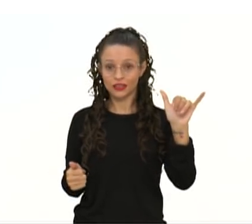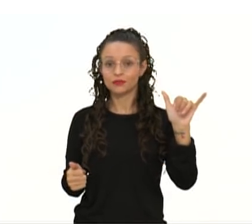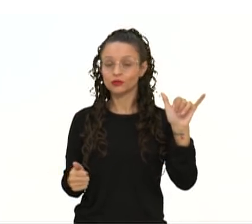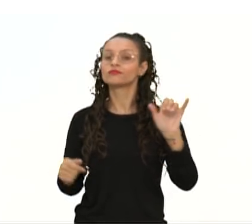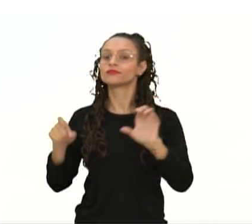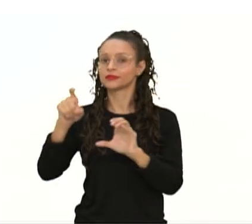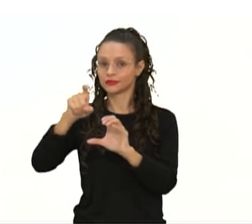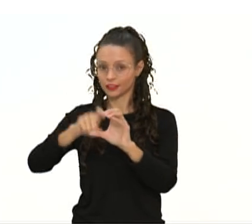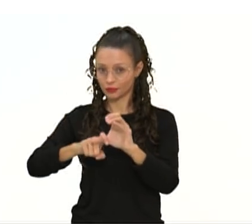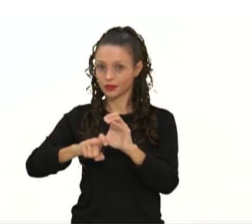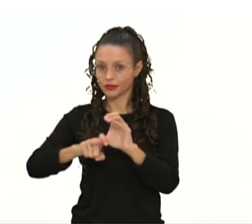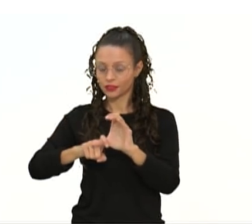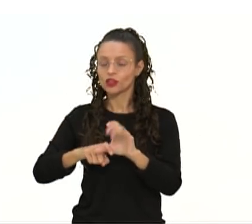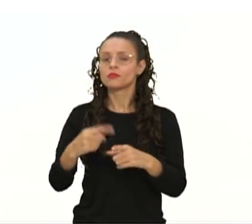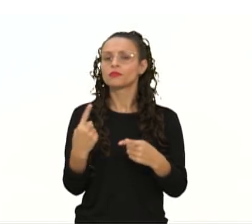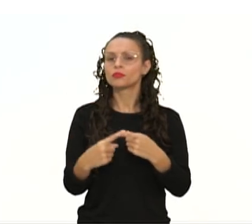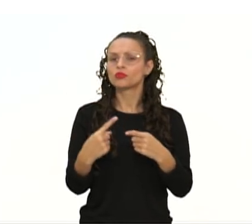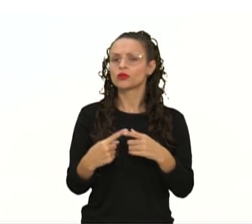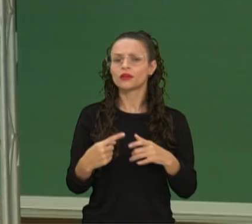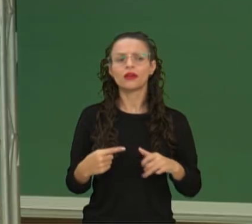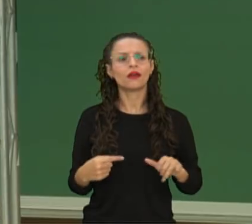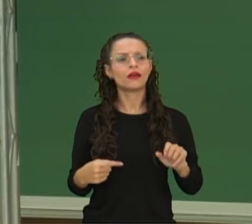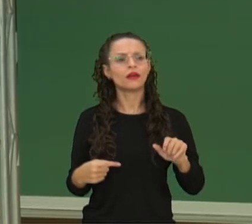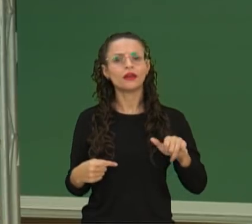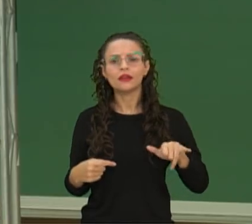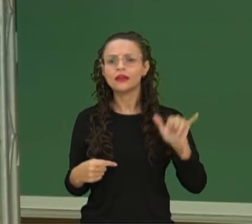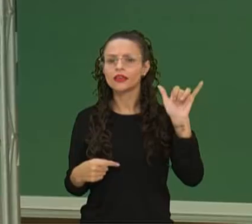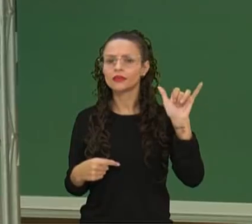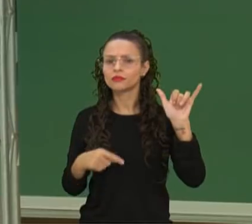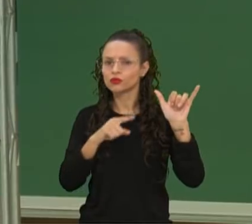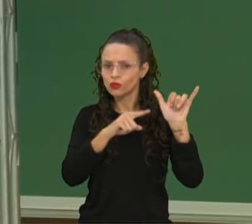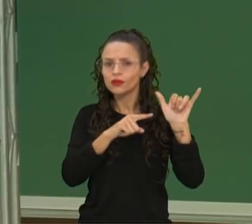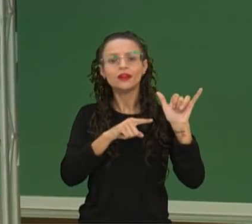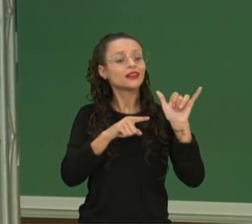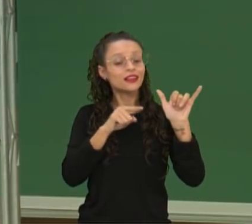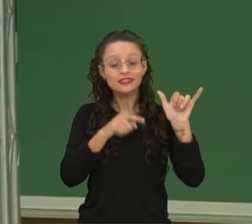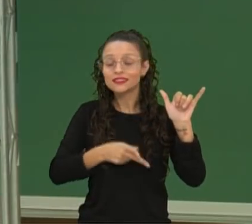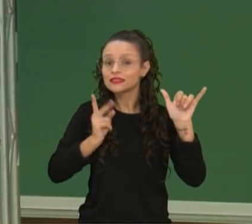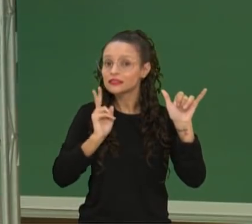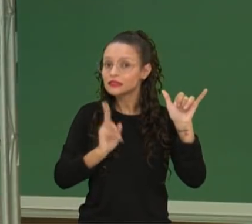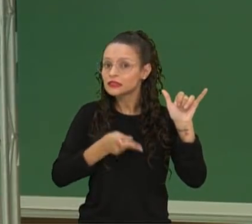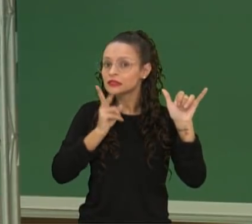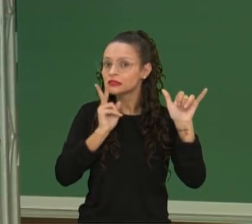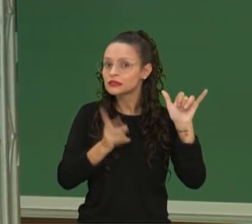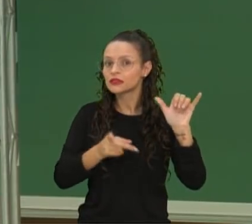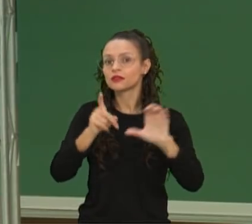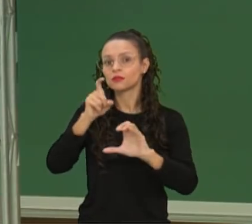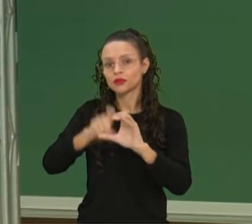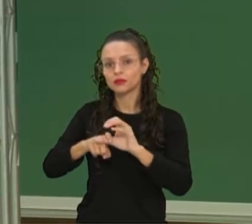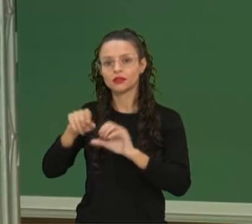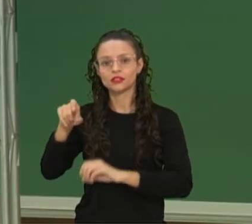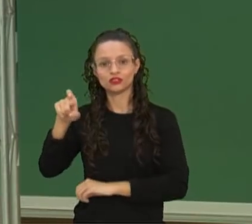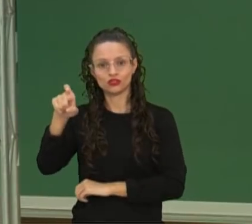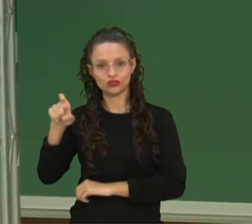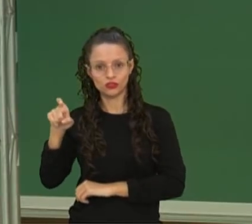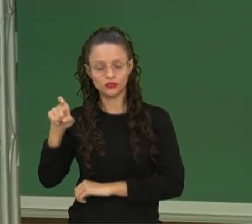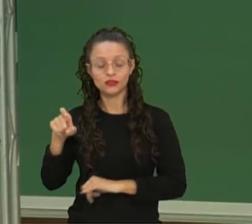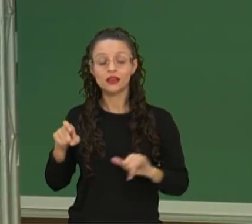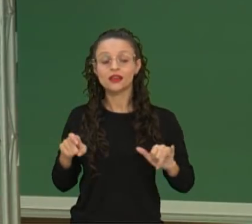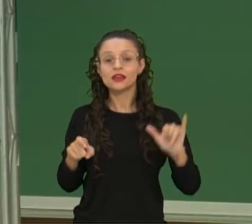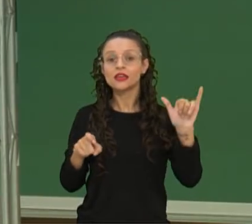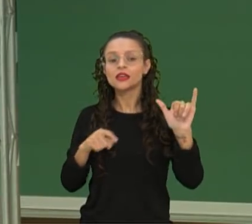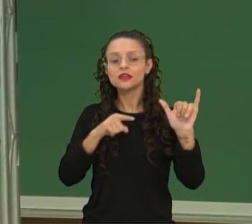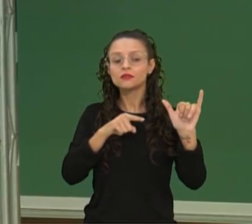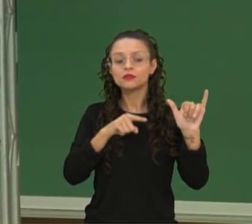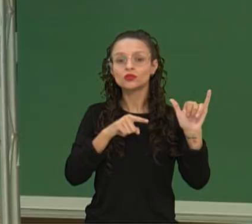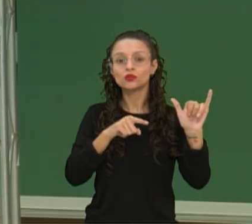variável dependente. Por que ela é a variável dependente? Porque y depende de x, ou seja, y vai ser um valor de